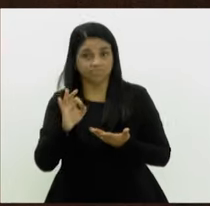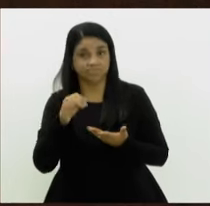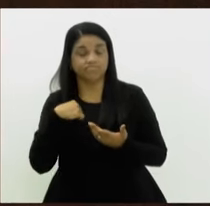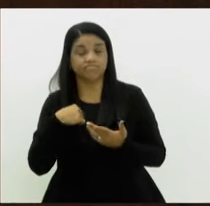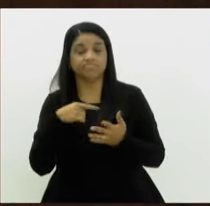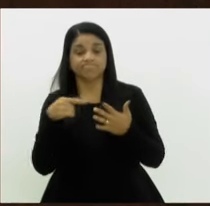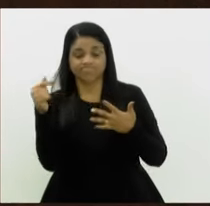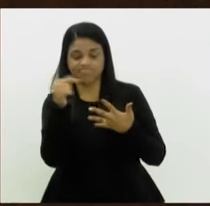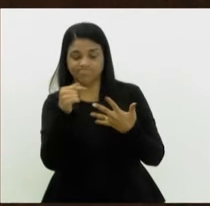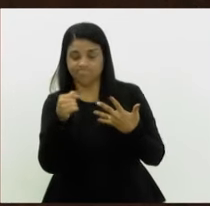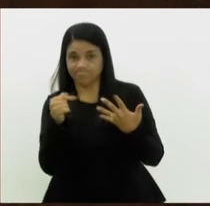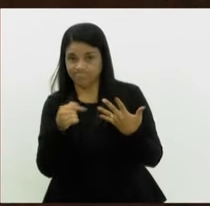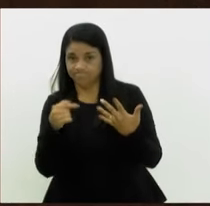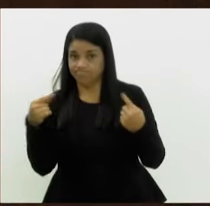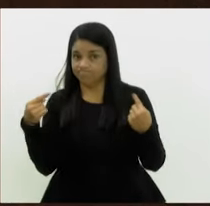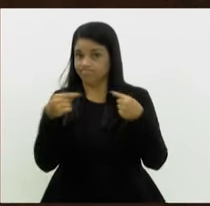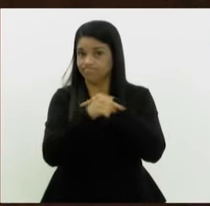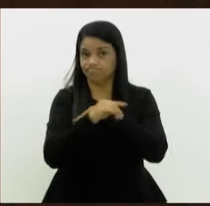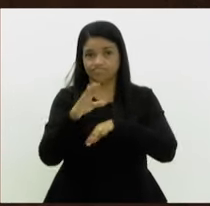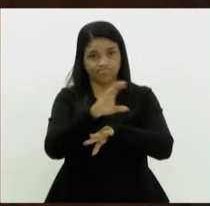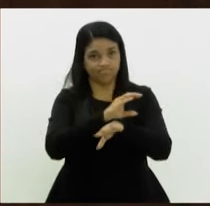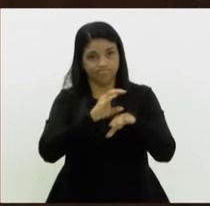declarados inconstitucionais.